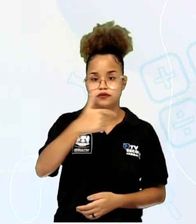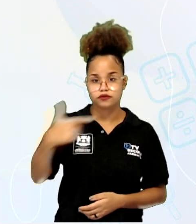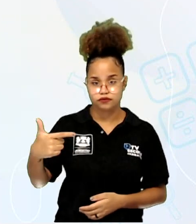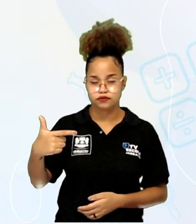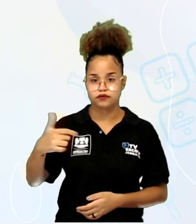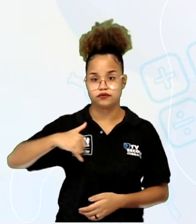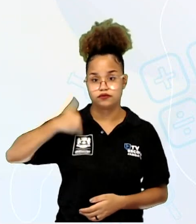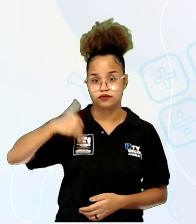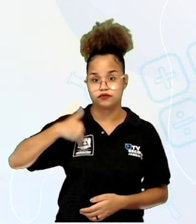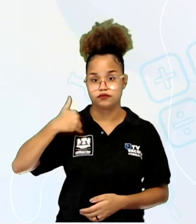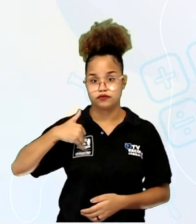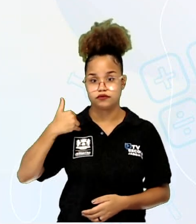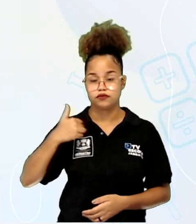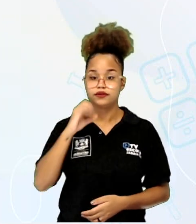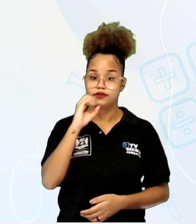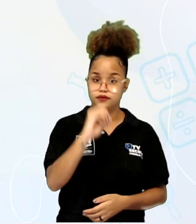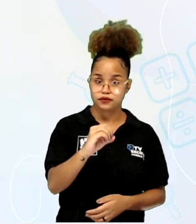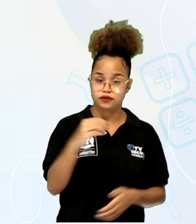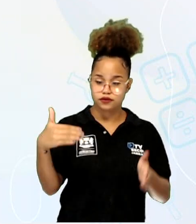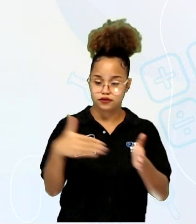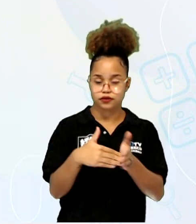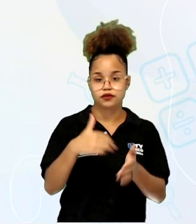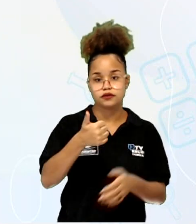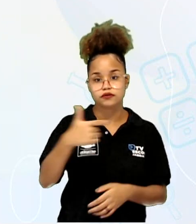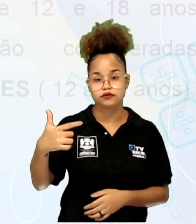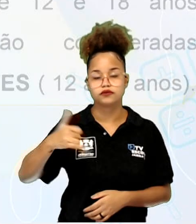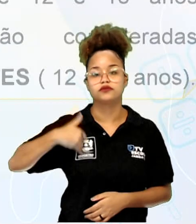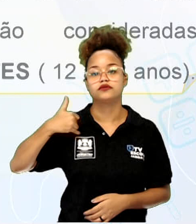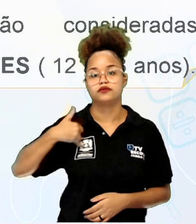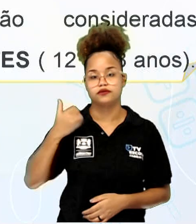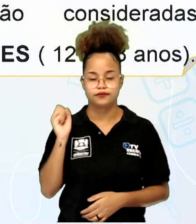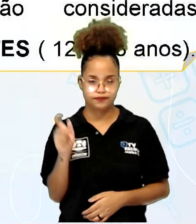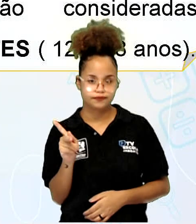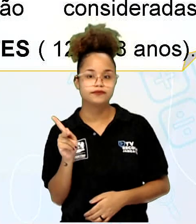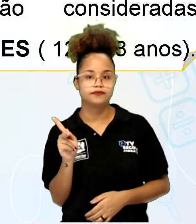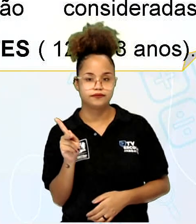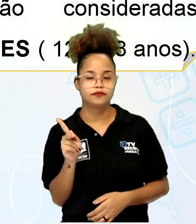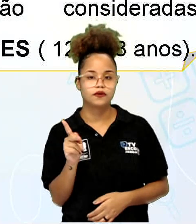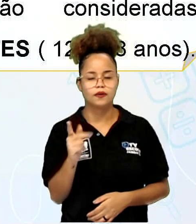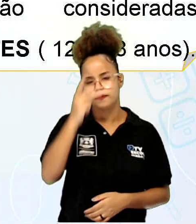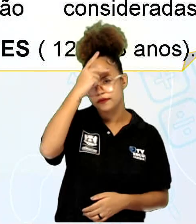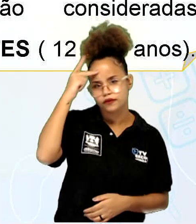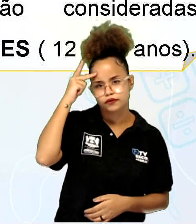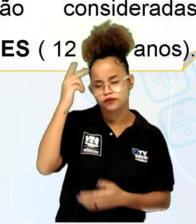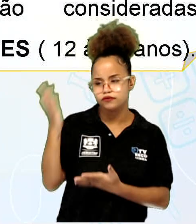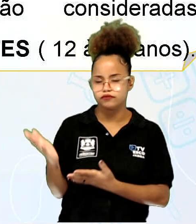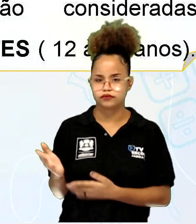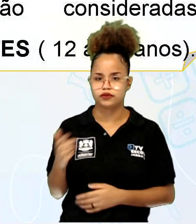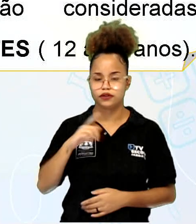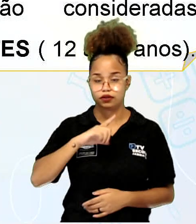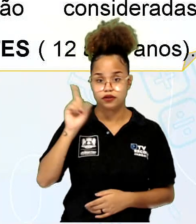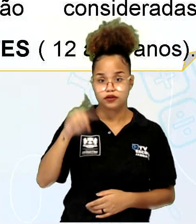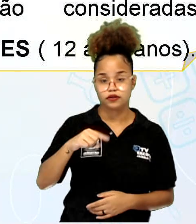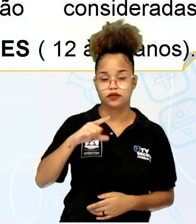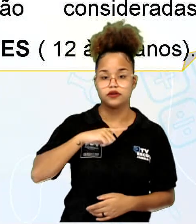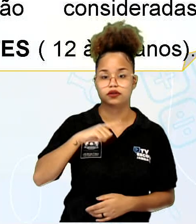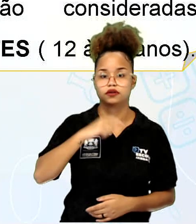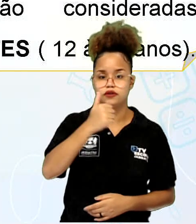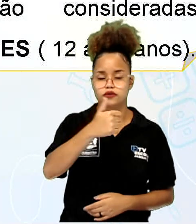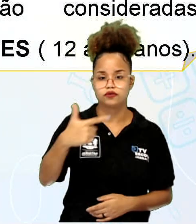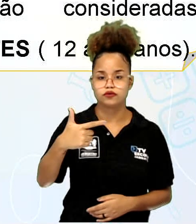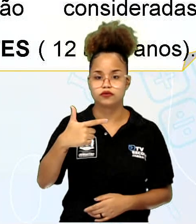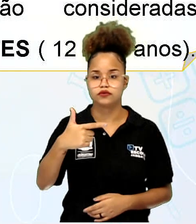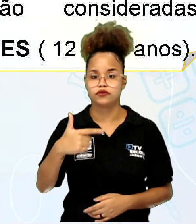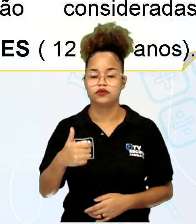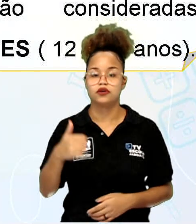de idade, de 0 a 12, tudo bem? Pessoas entre 12 e 18 anos